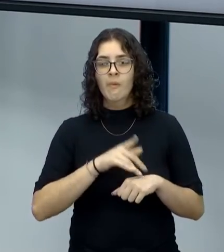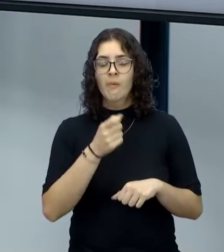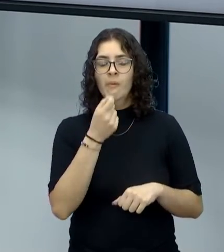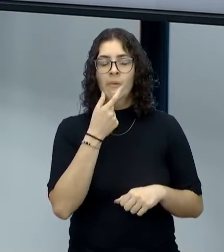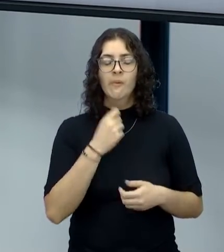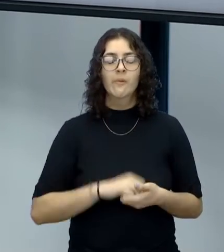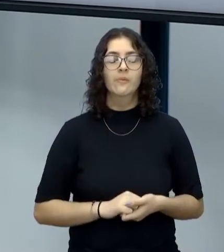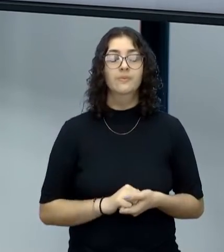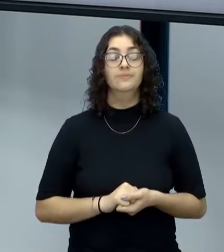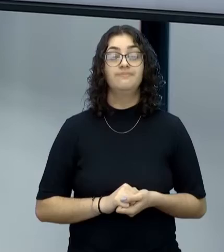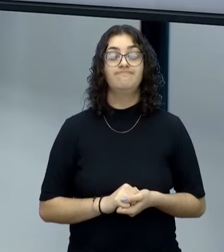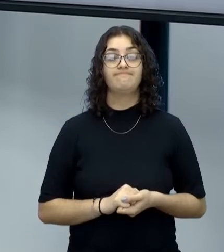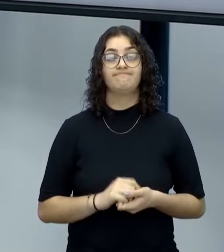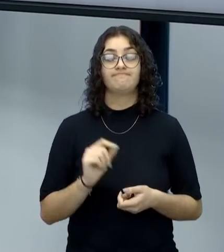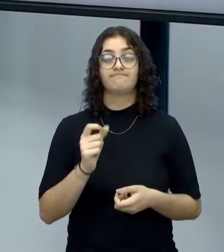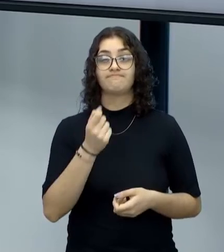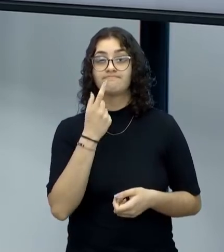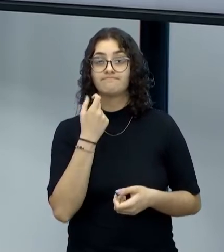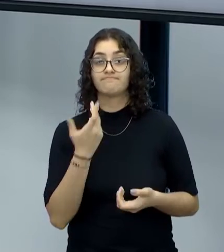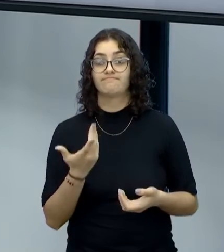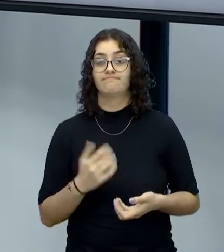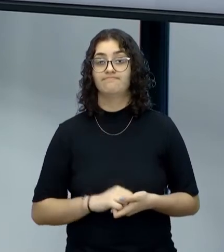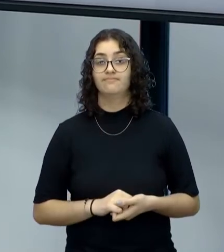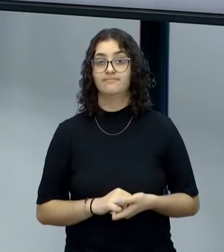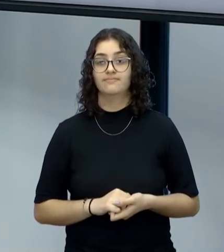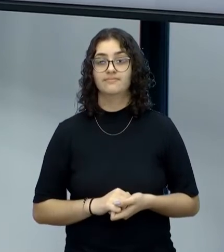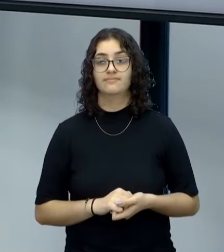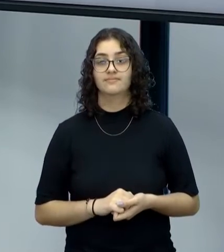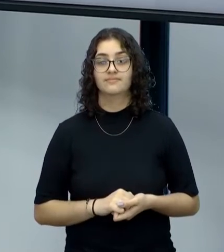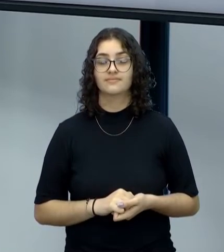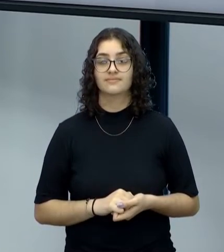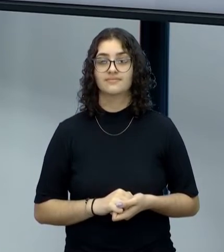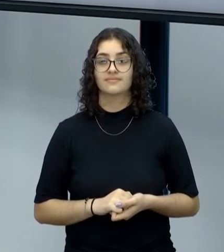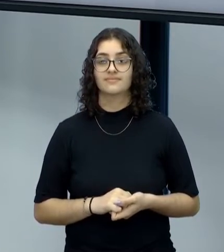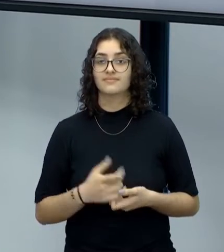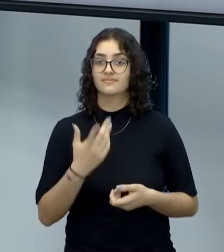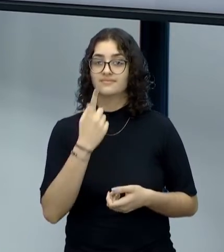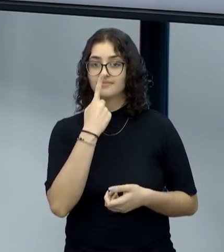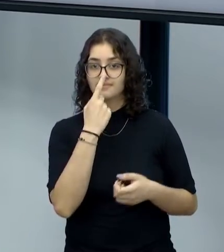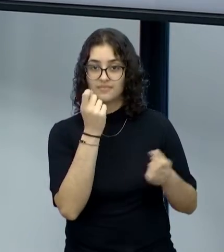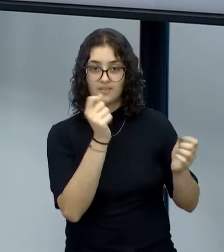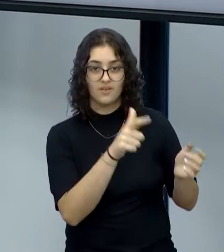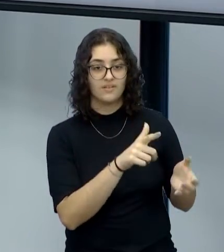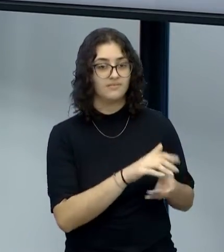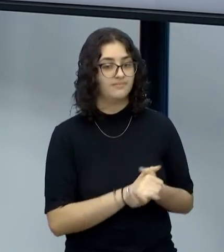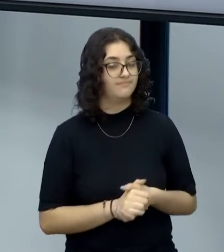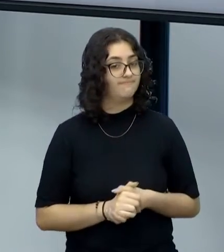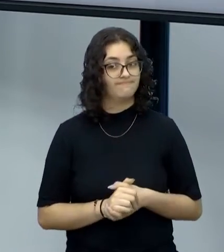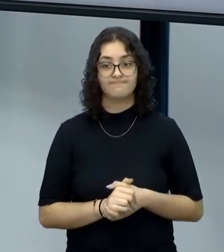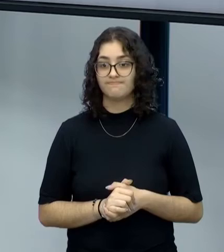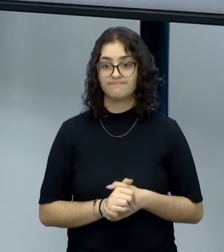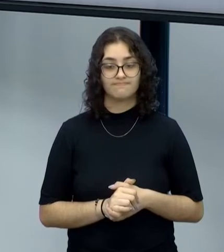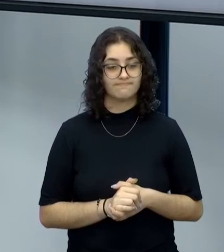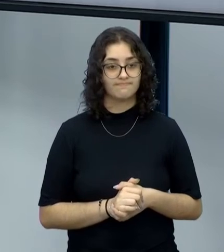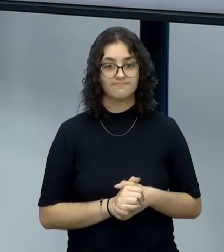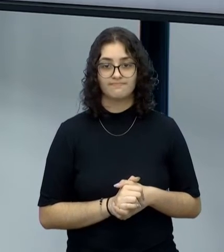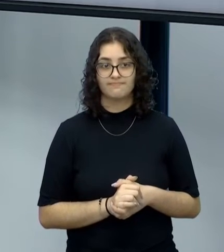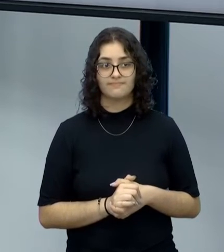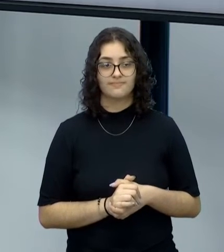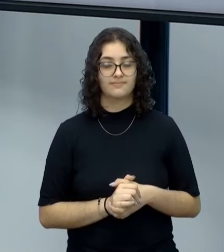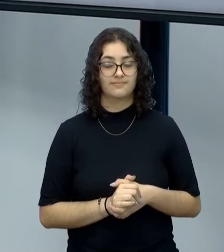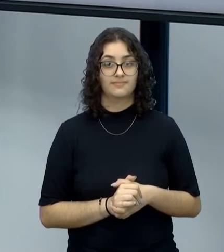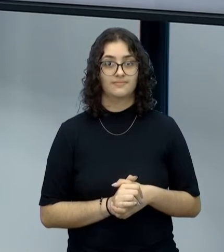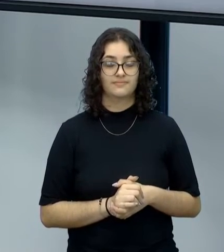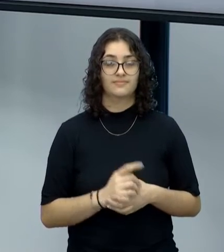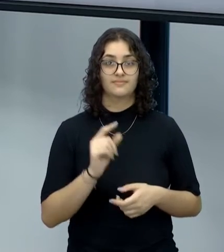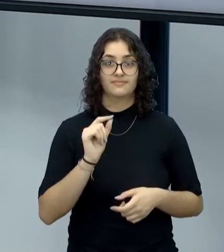não usou? Com o remédio vencido? Né? Joga no lixo? Não, por favor, né? De acordo aí com a